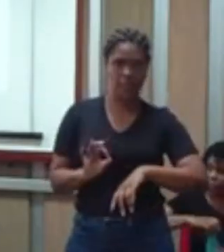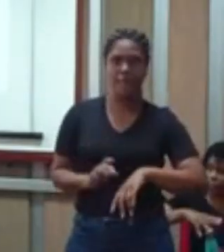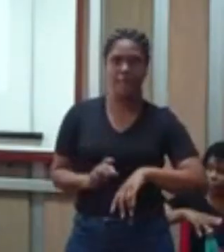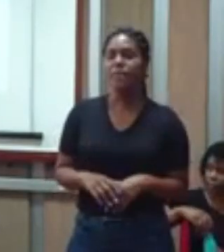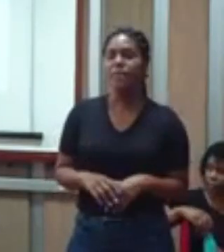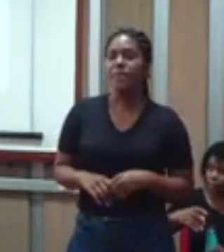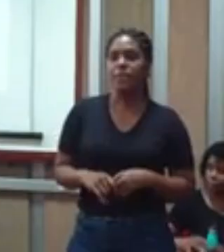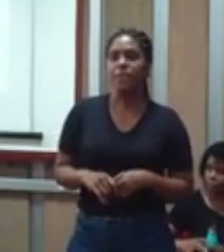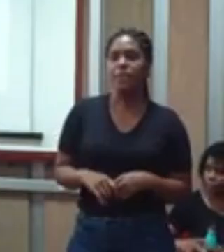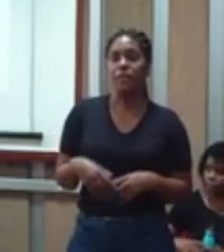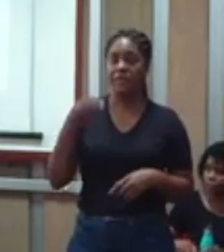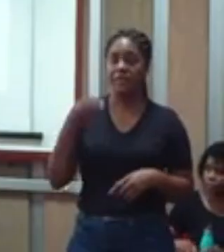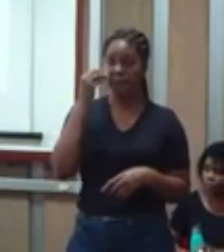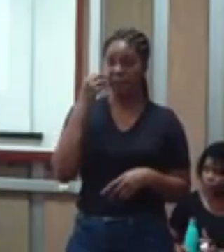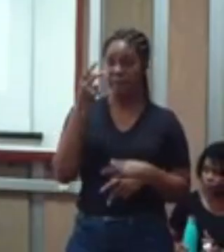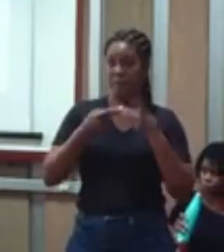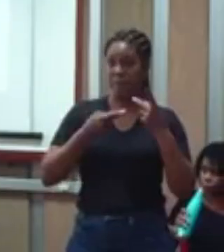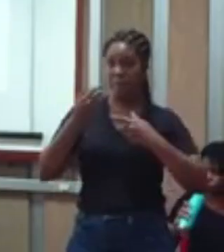vou tentar falar